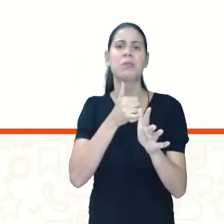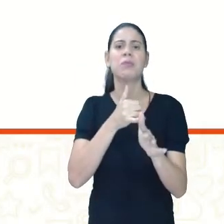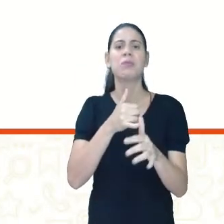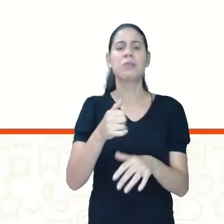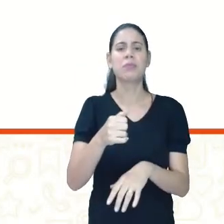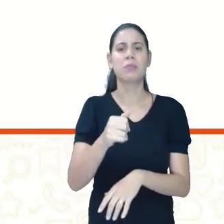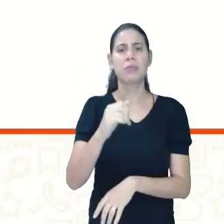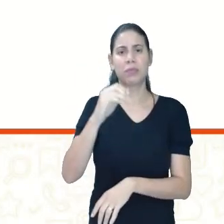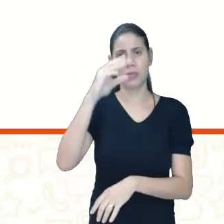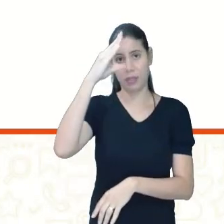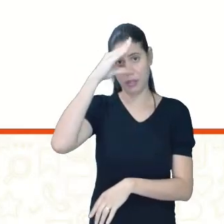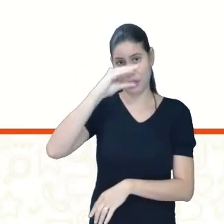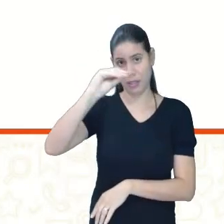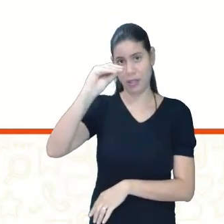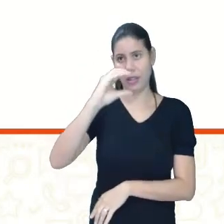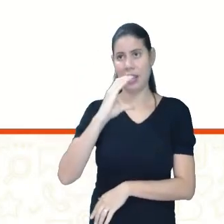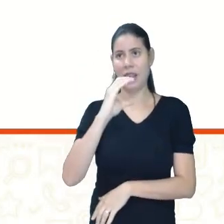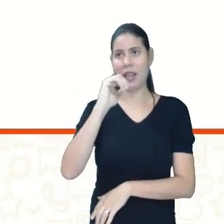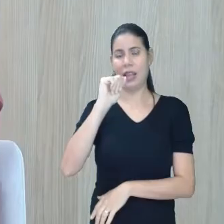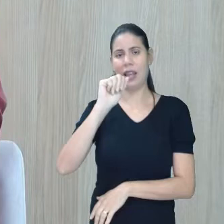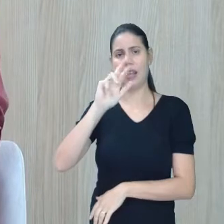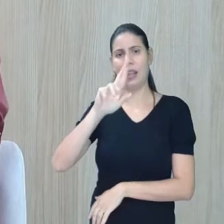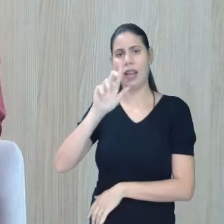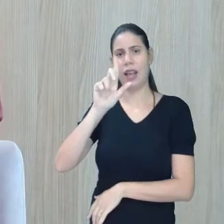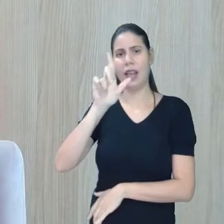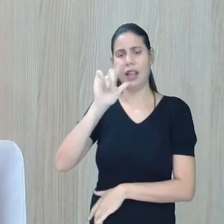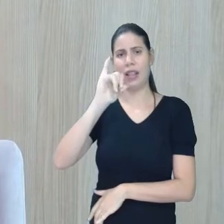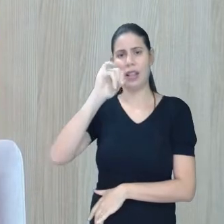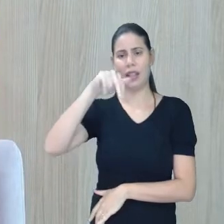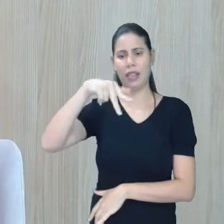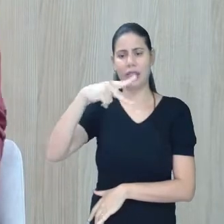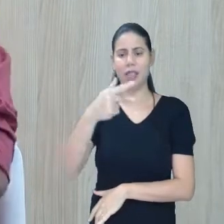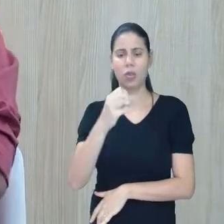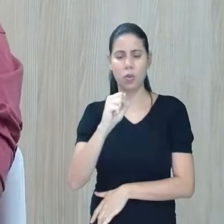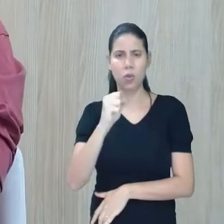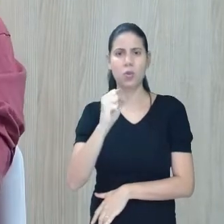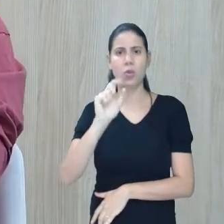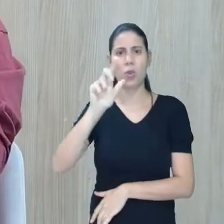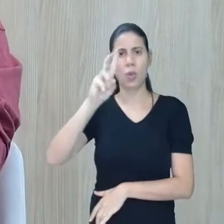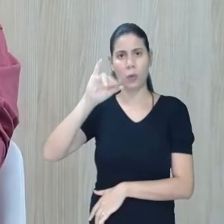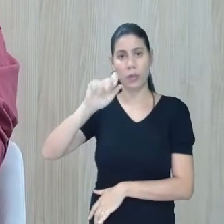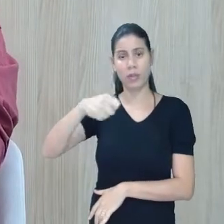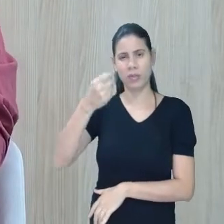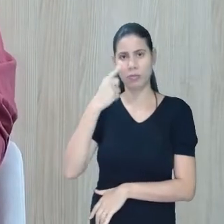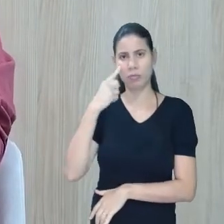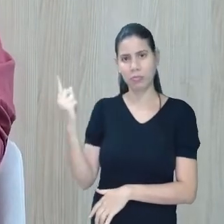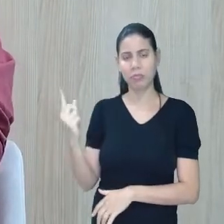Silêncio, Carlinhos Lua. Tudo bem, Carlinhos? Tudo bem, maravilha. Esse aqui é o meu sinal.